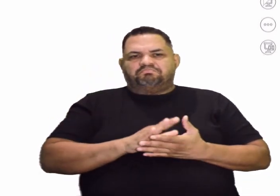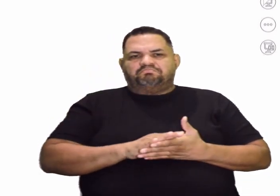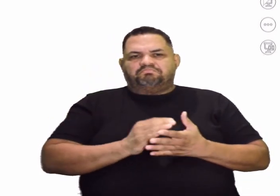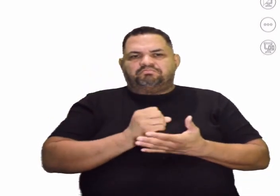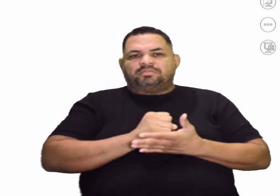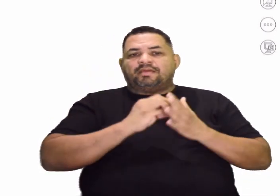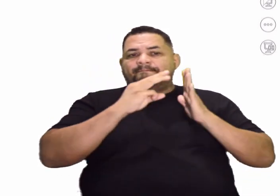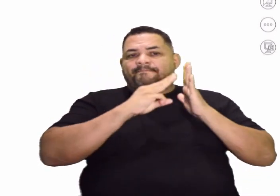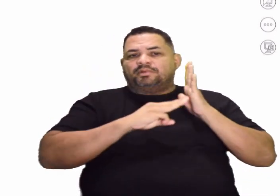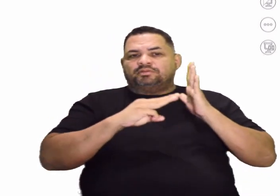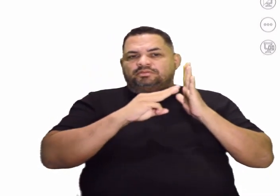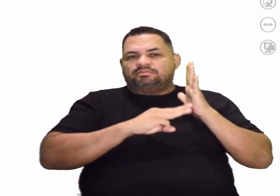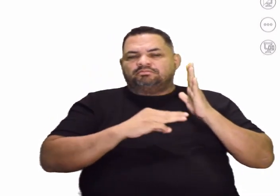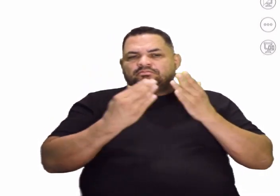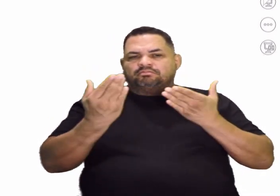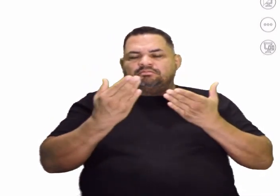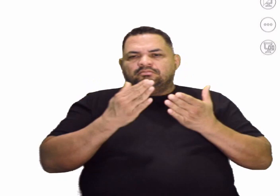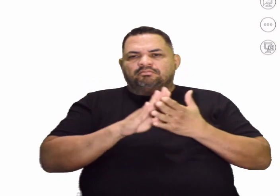referência.